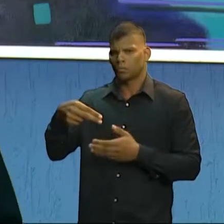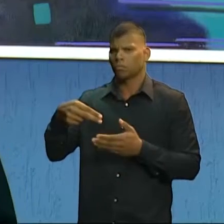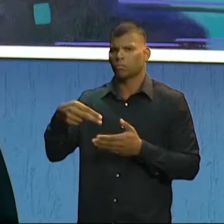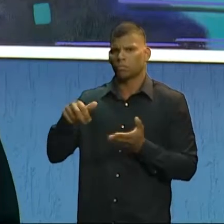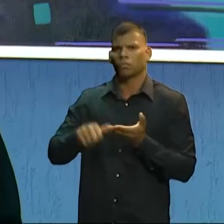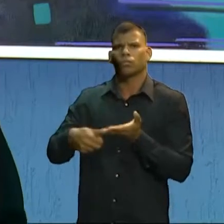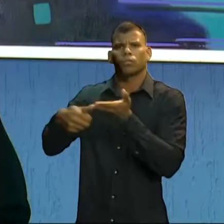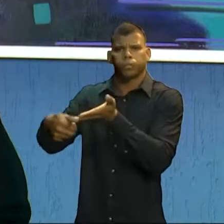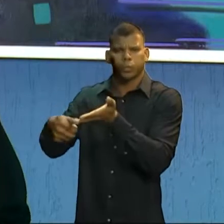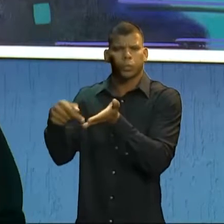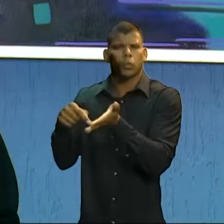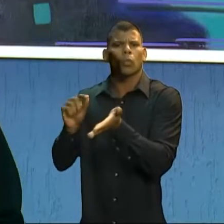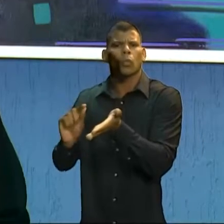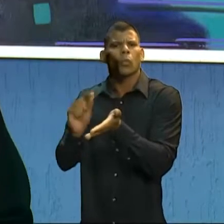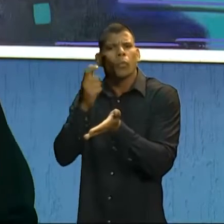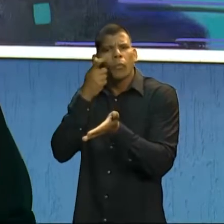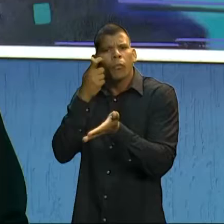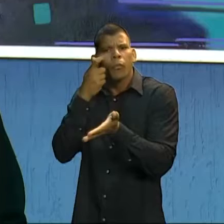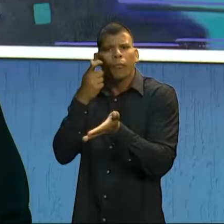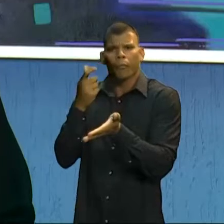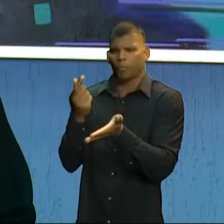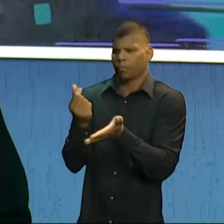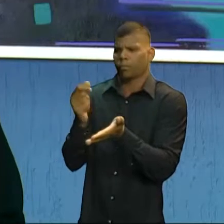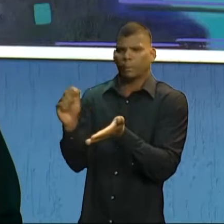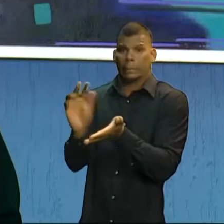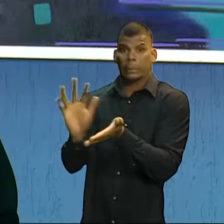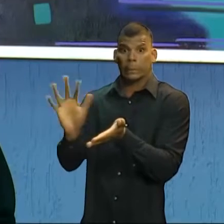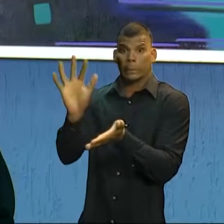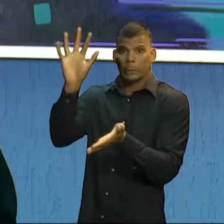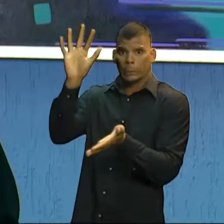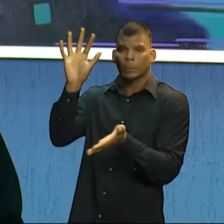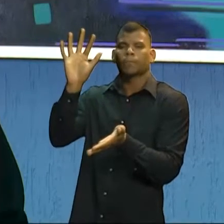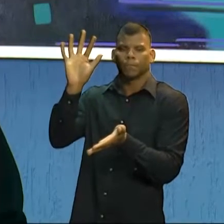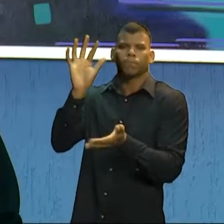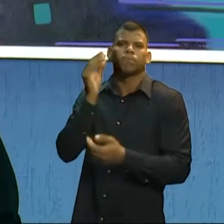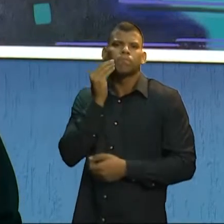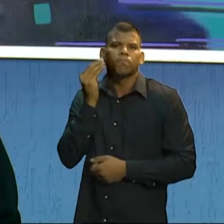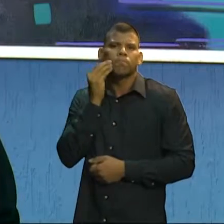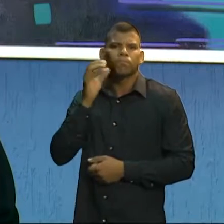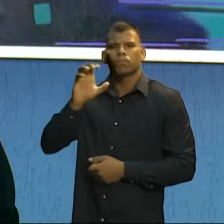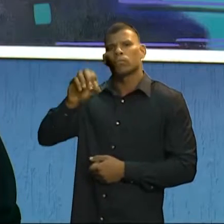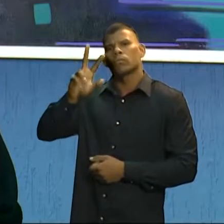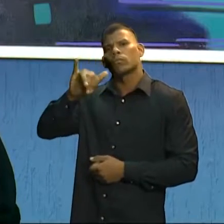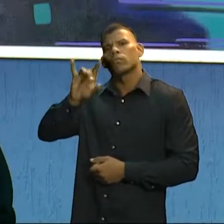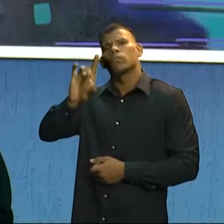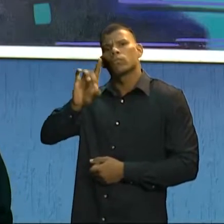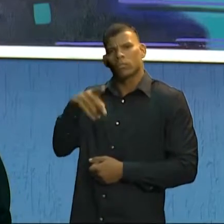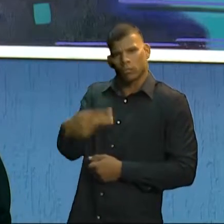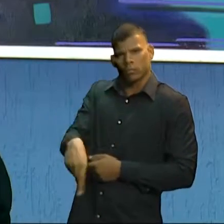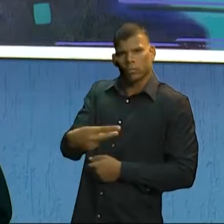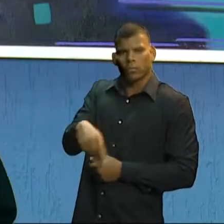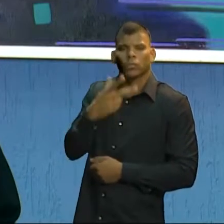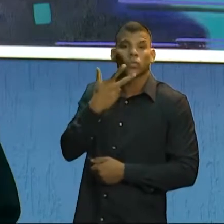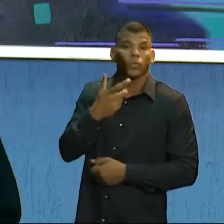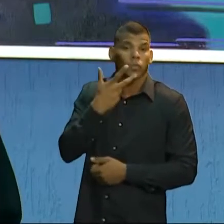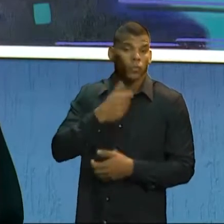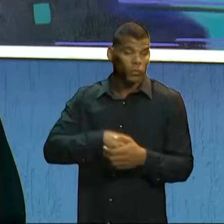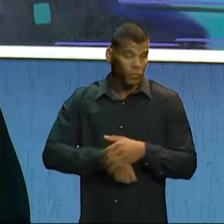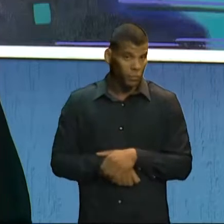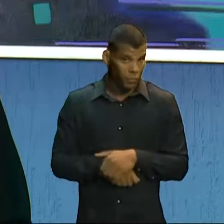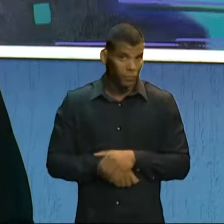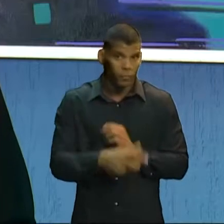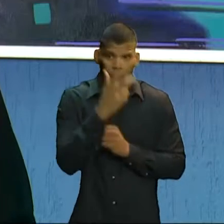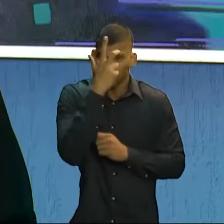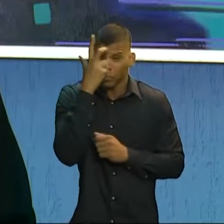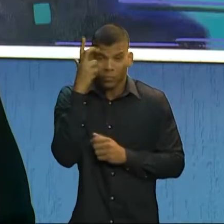apurar denúncias de preços abusivos em testes de Covid-19 na capital. Consumidores relatam